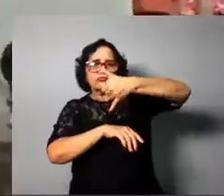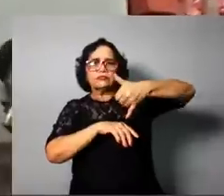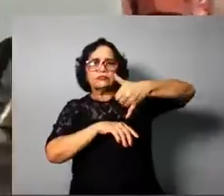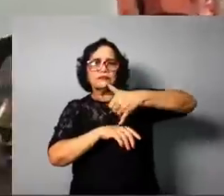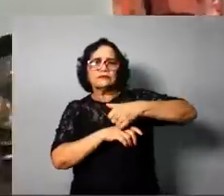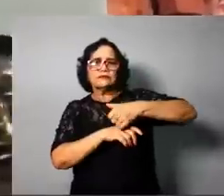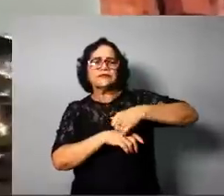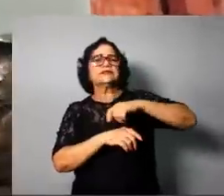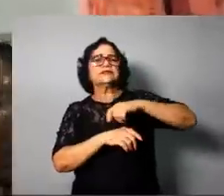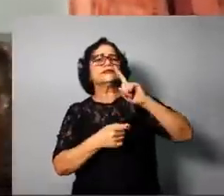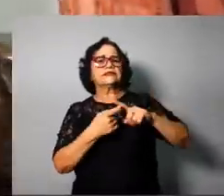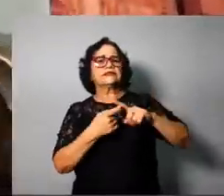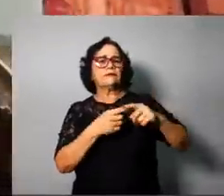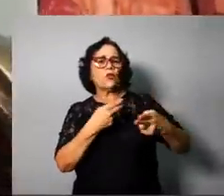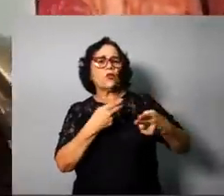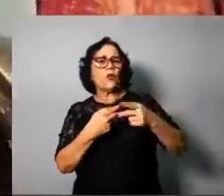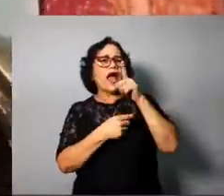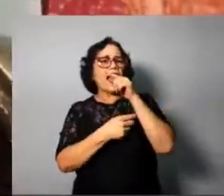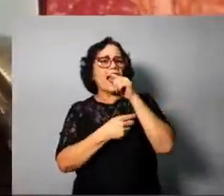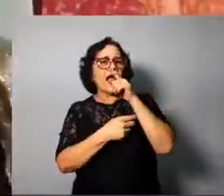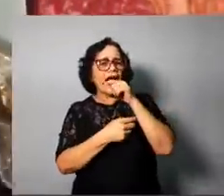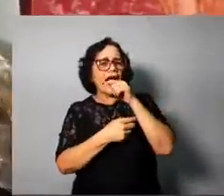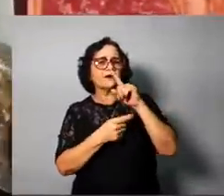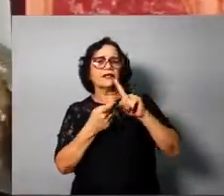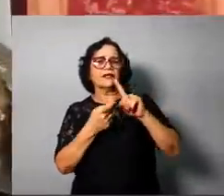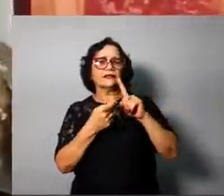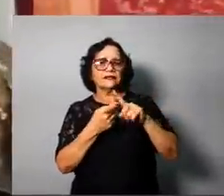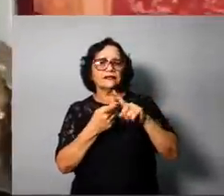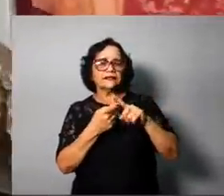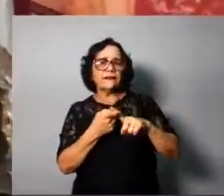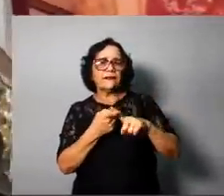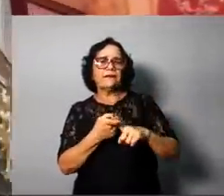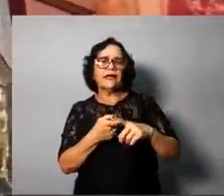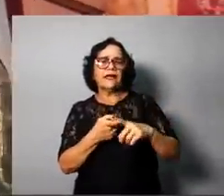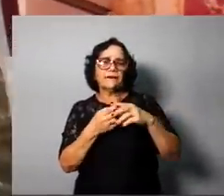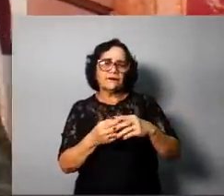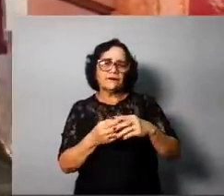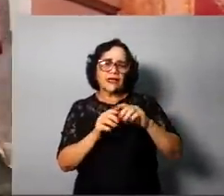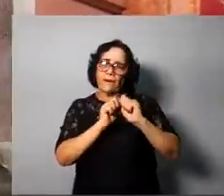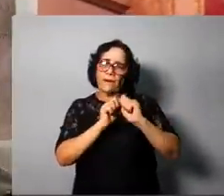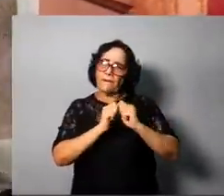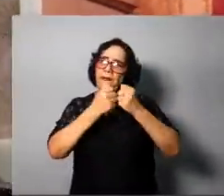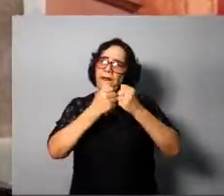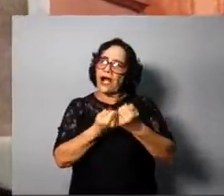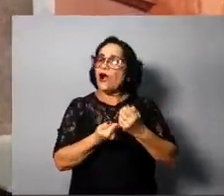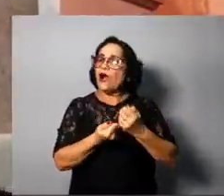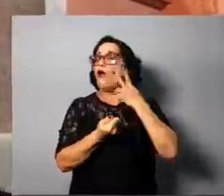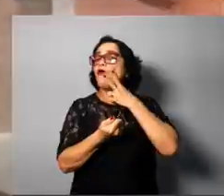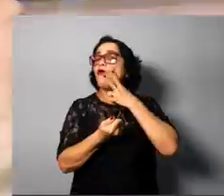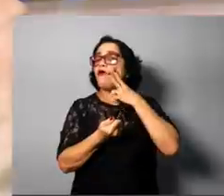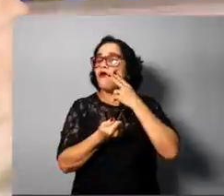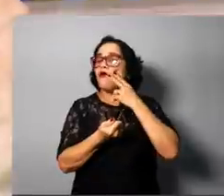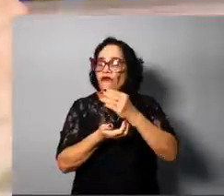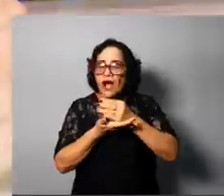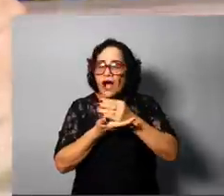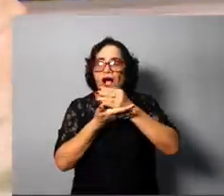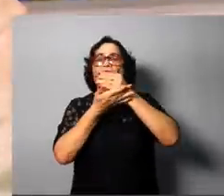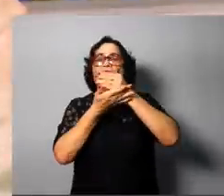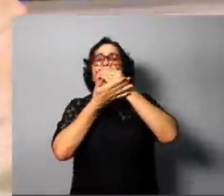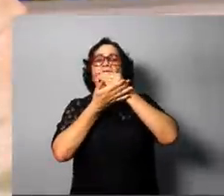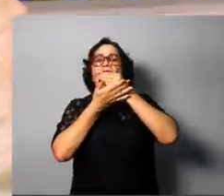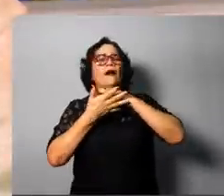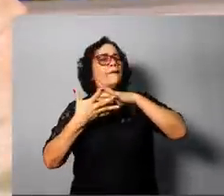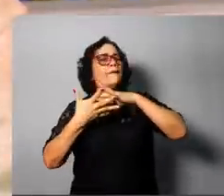água, o consumiu no pão, o bebeu no vinho, para que o mundo pudesse conhecer que